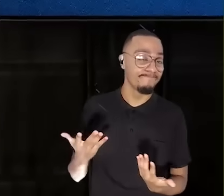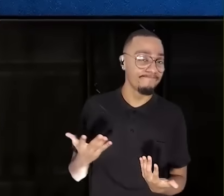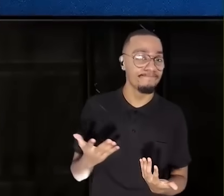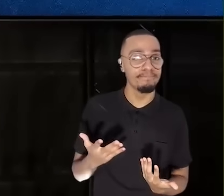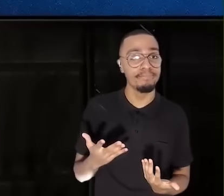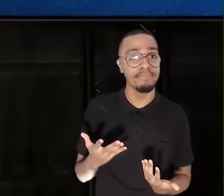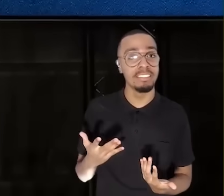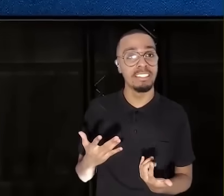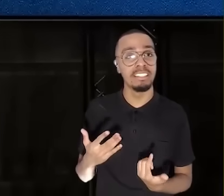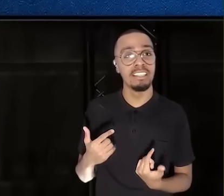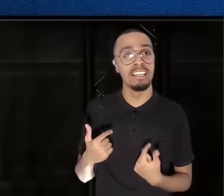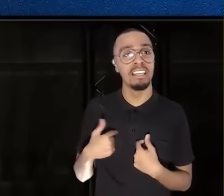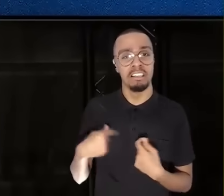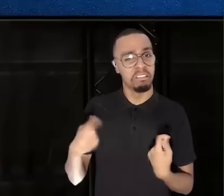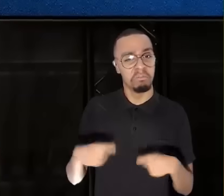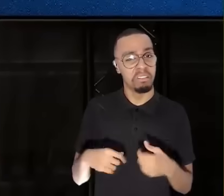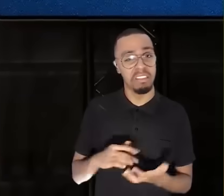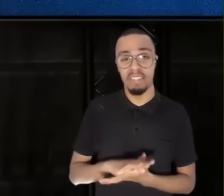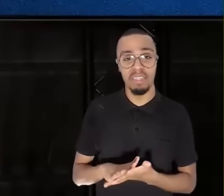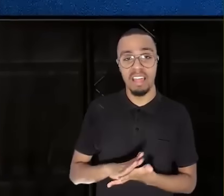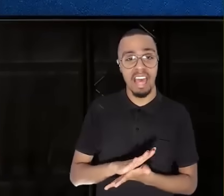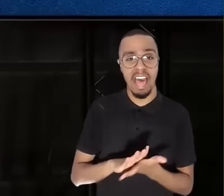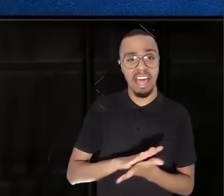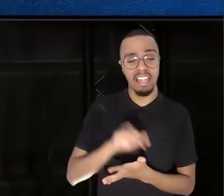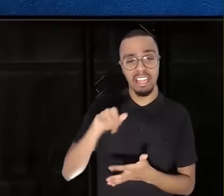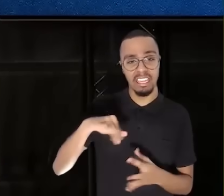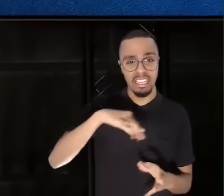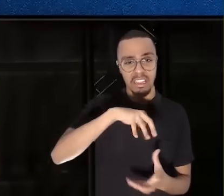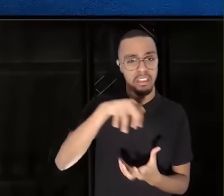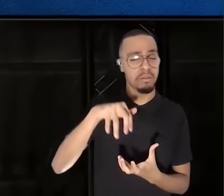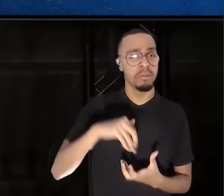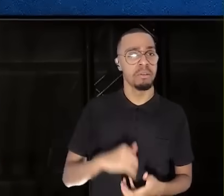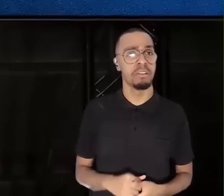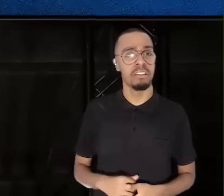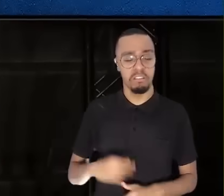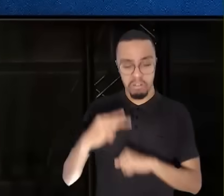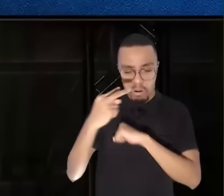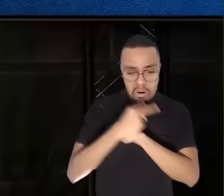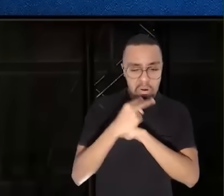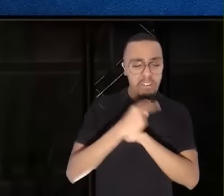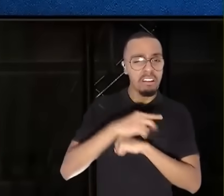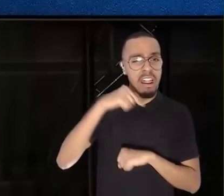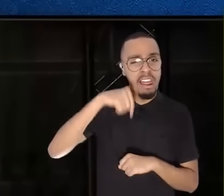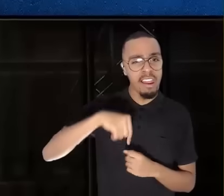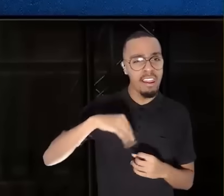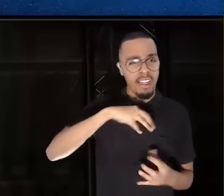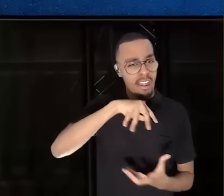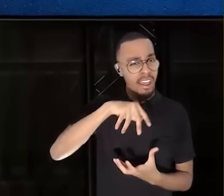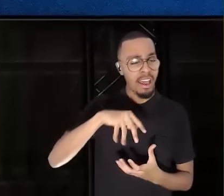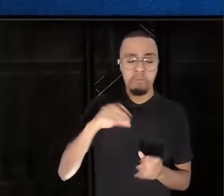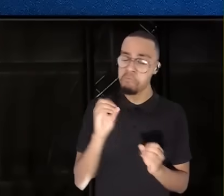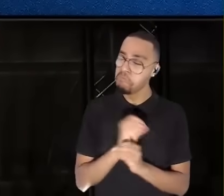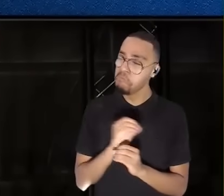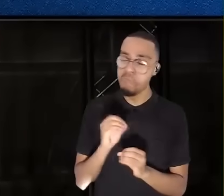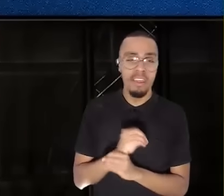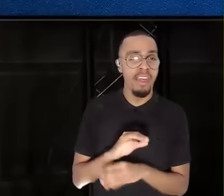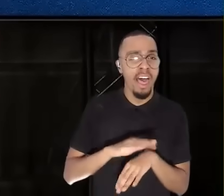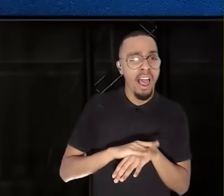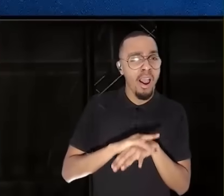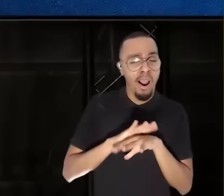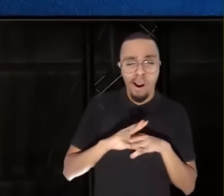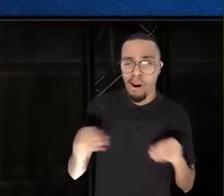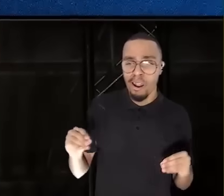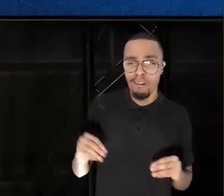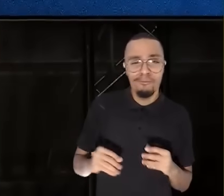Eu não preciso de nenhuma provisão aqui na terra. Eu não preciso de nenhum cuidado aqui na terra. Eu não preciso de nenhuma cura aqui na terra. Eu não preciso de